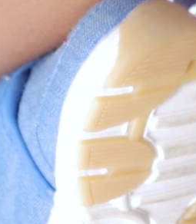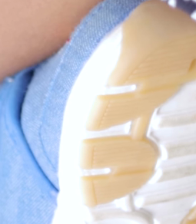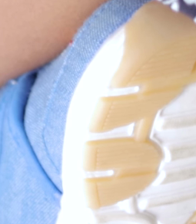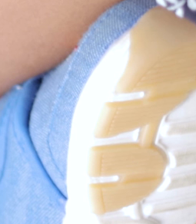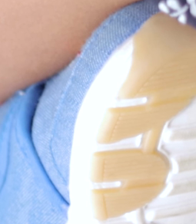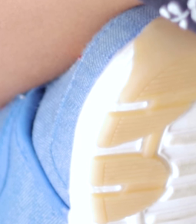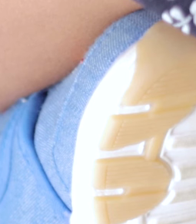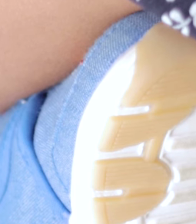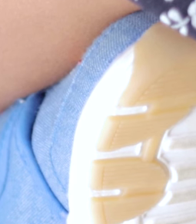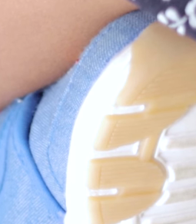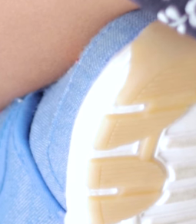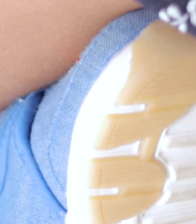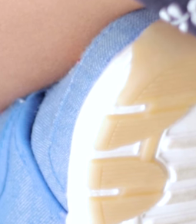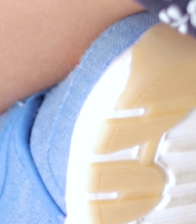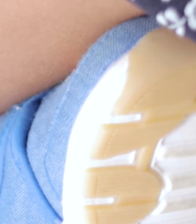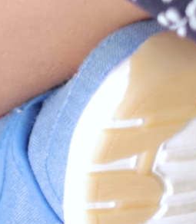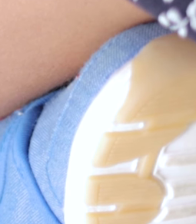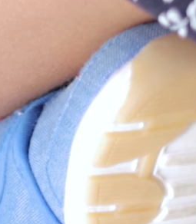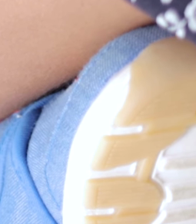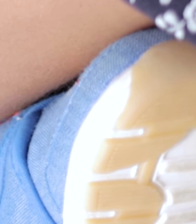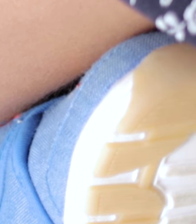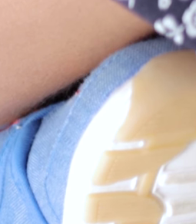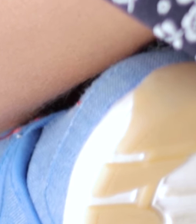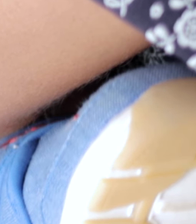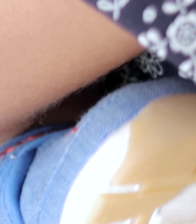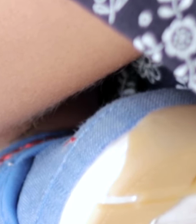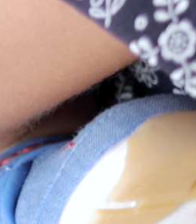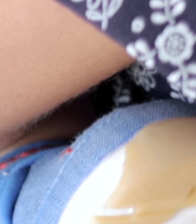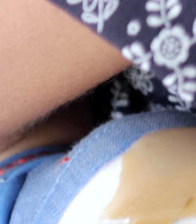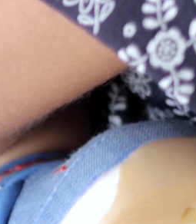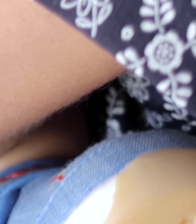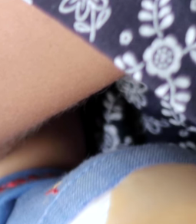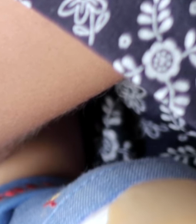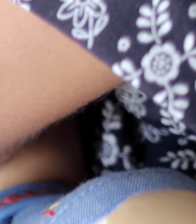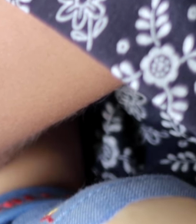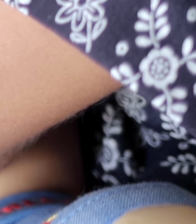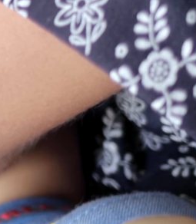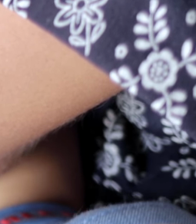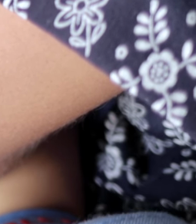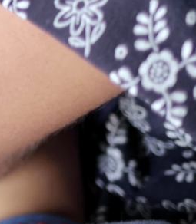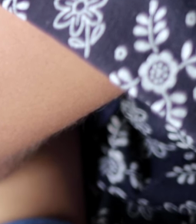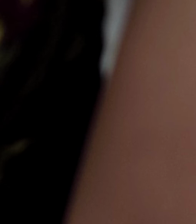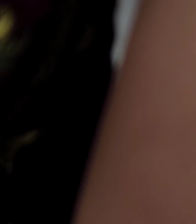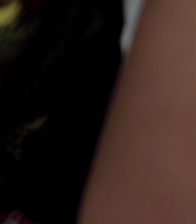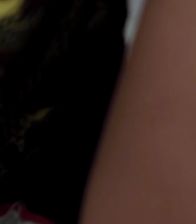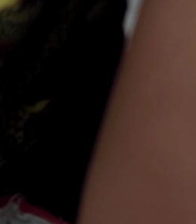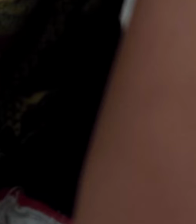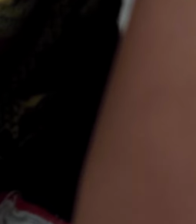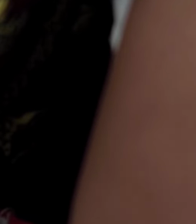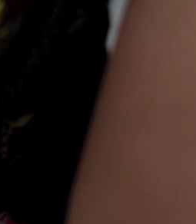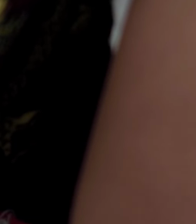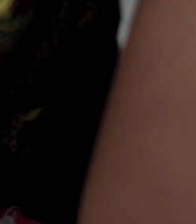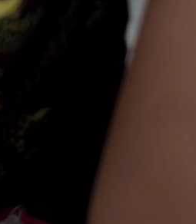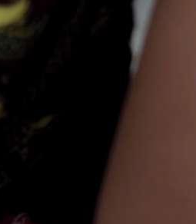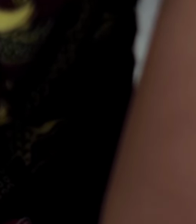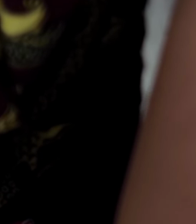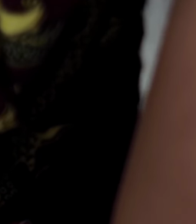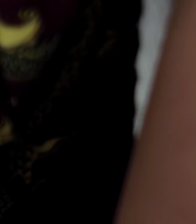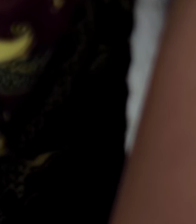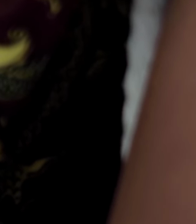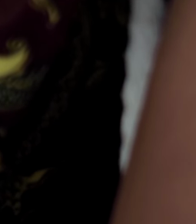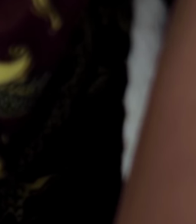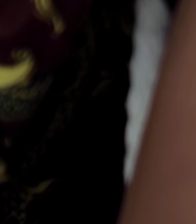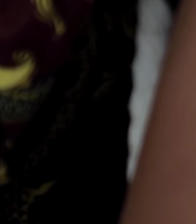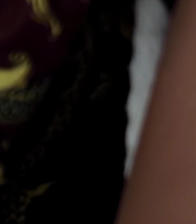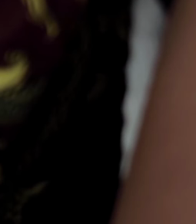a parte intramuscular anterolateral, o se bebê ne kelen clarang parte los, no for dose